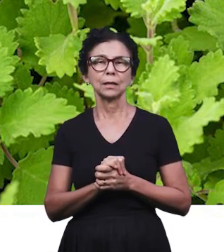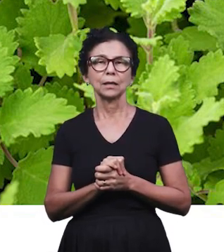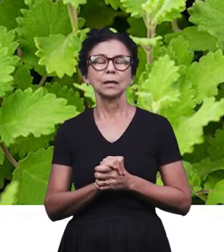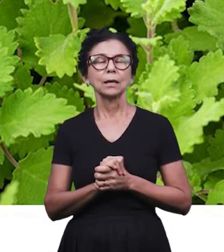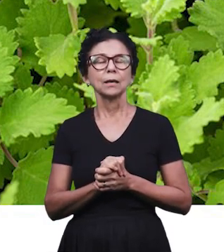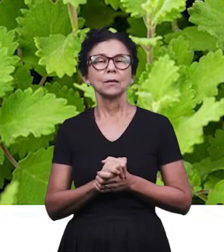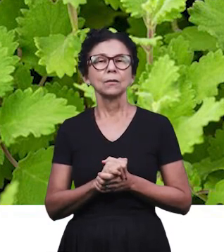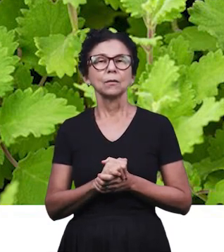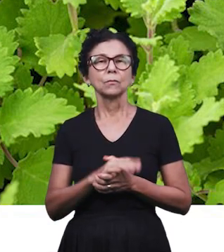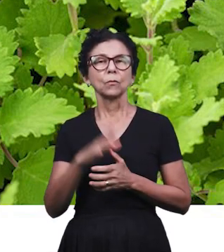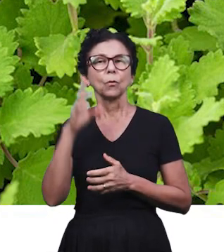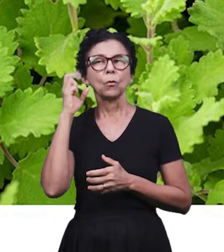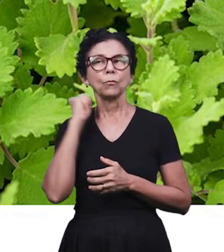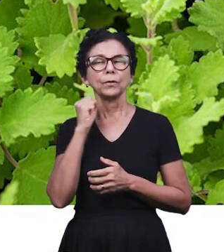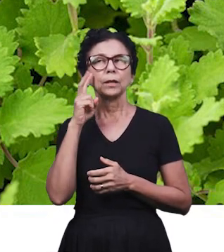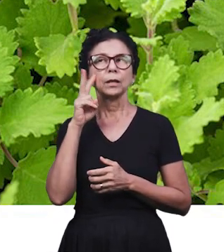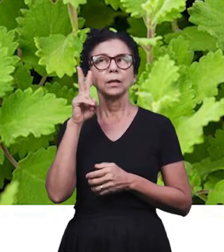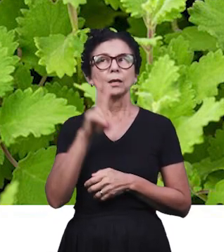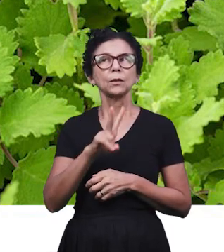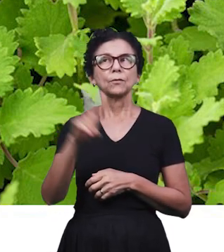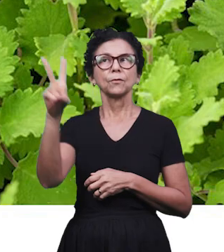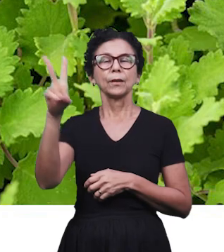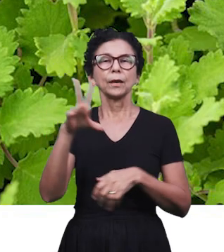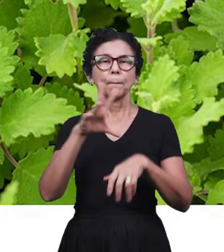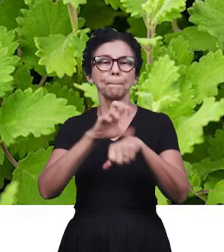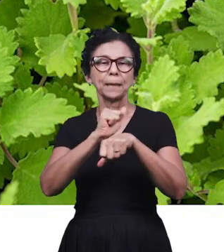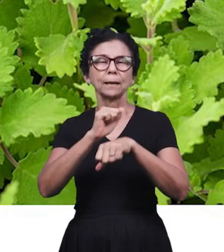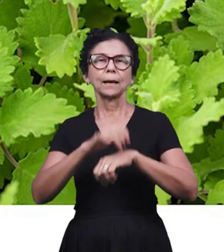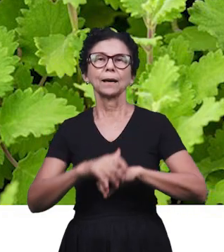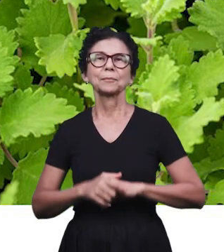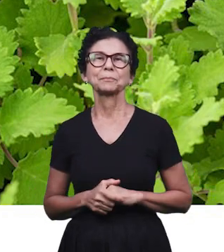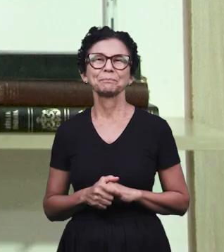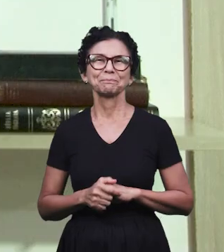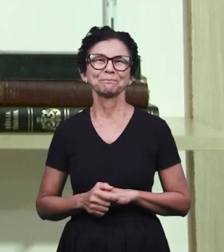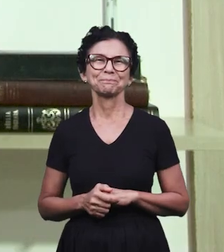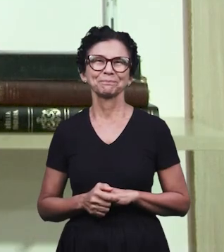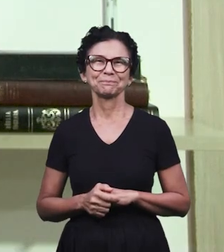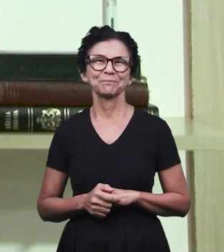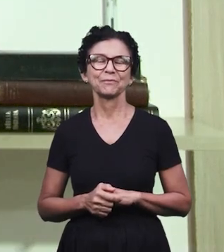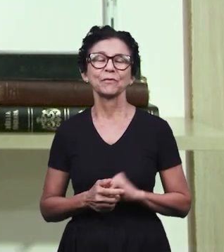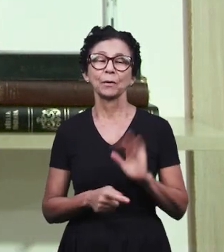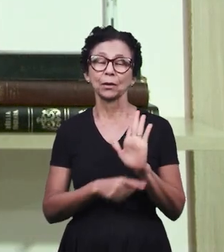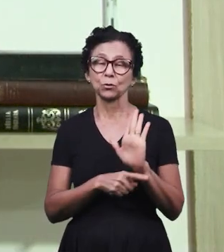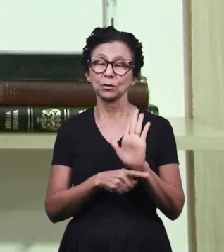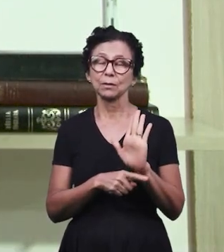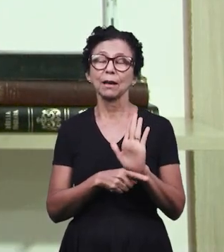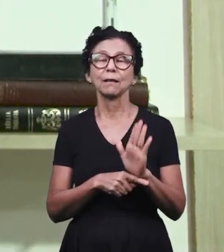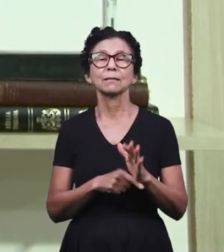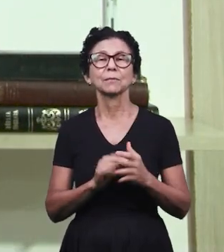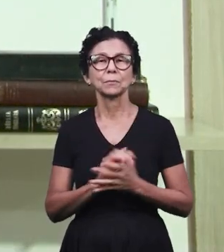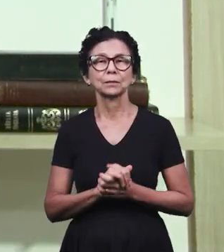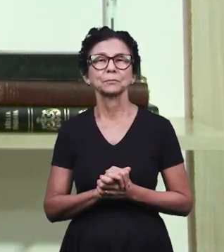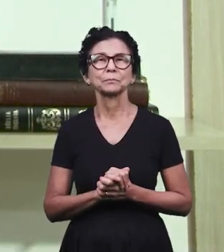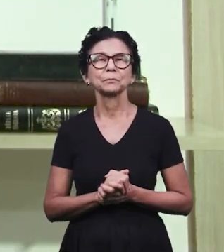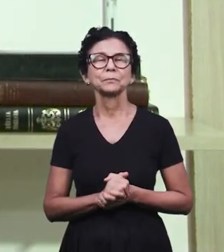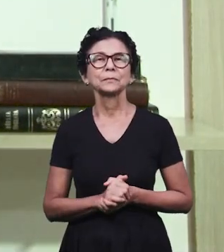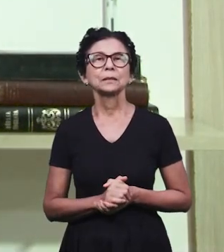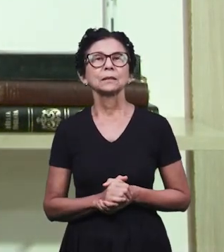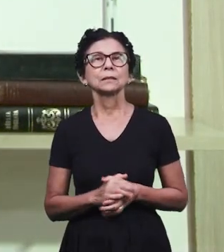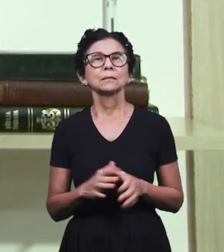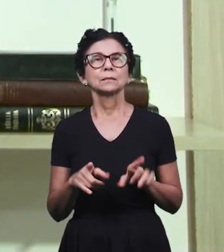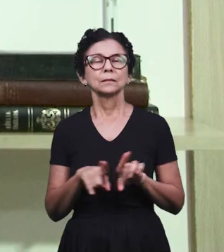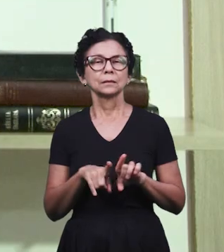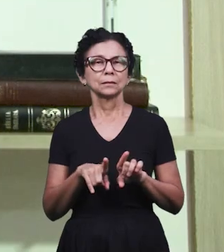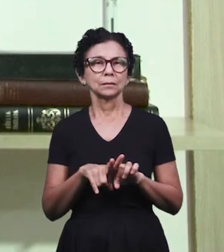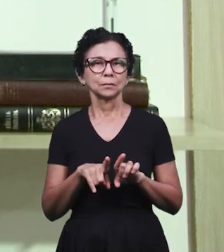vai proporcionar um maior aprendizado. Além de tudo, trabalhar as rotinas. Como vemos no